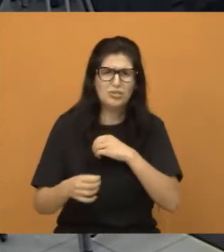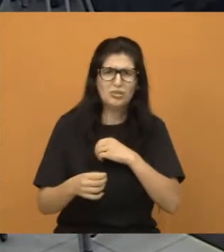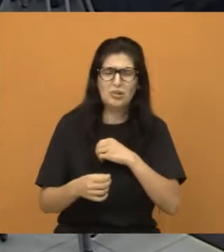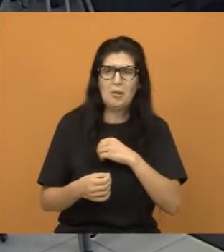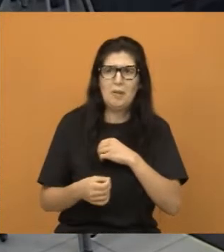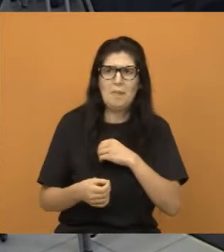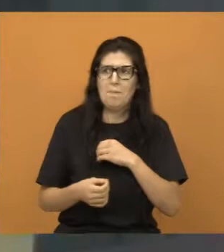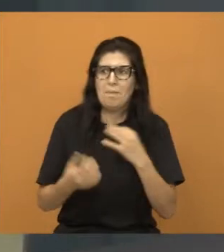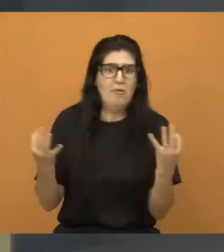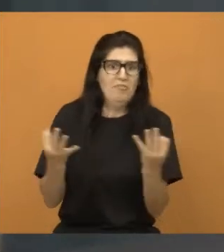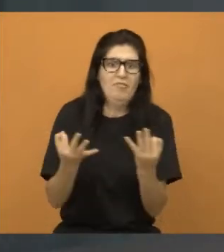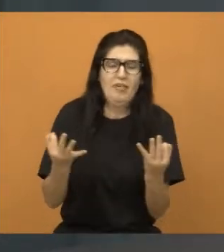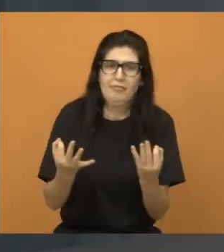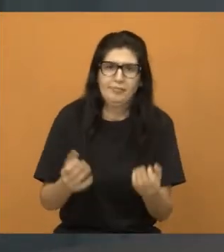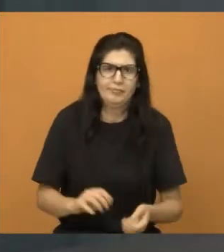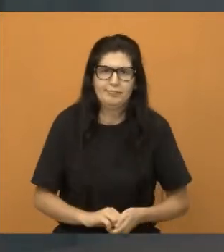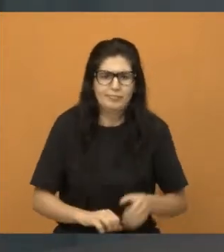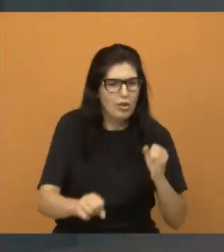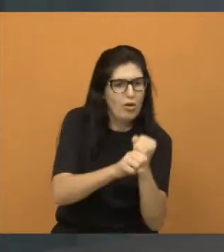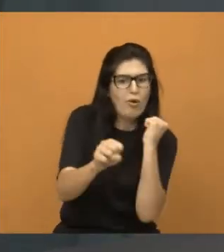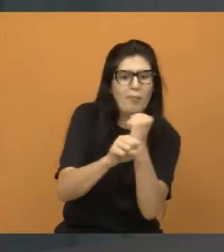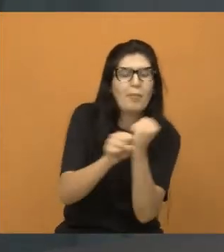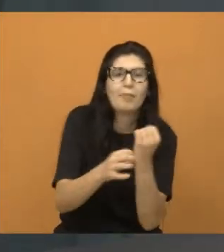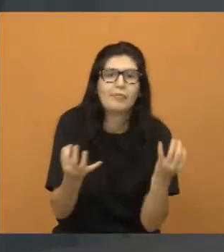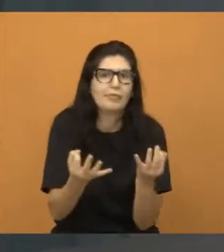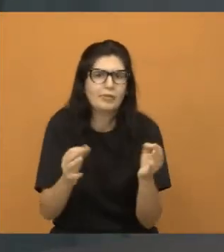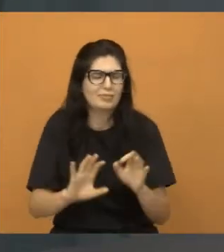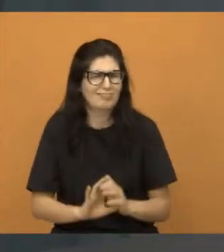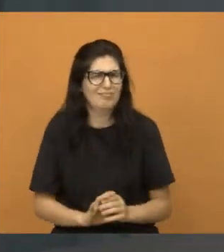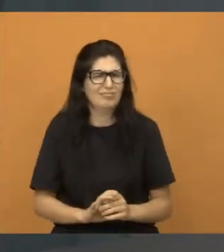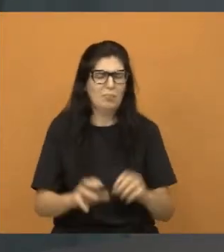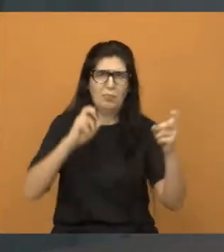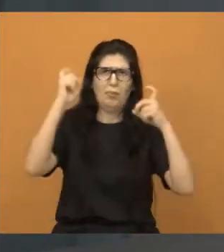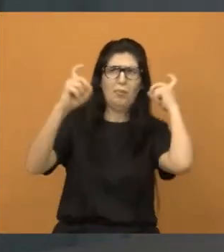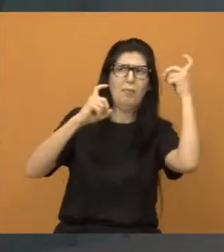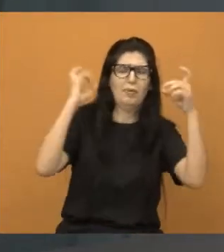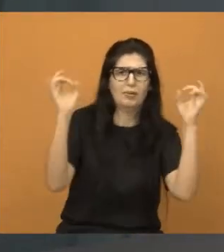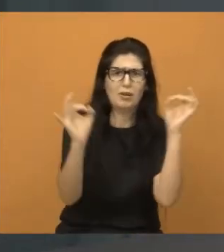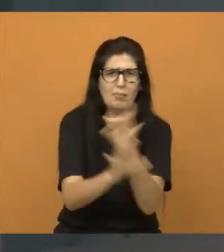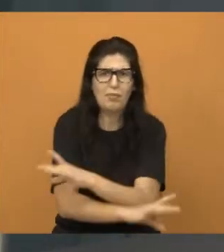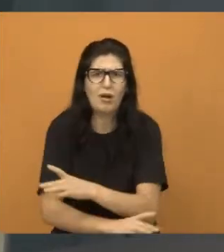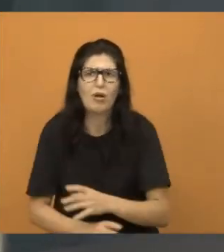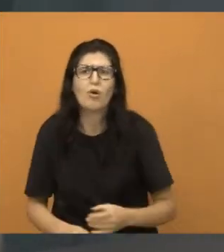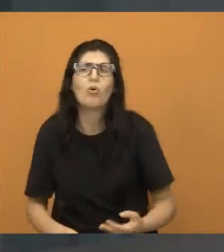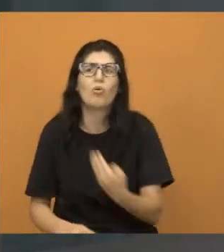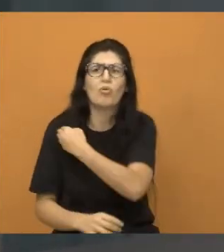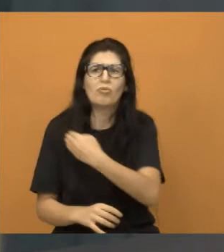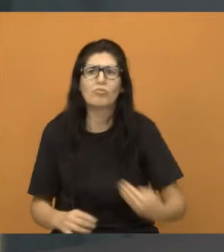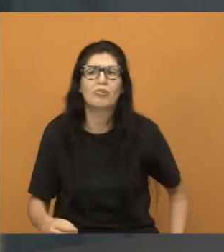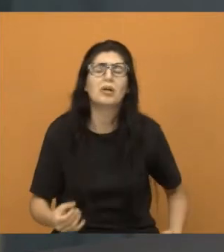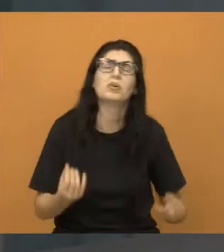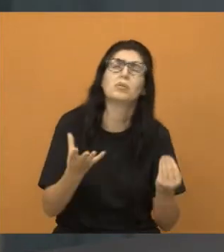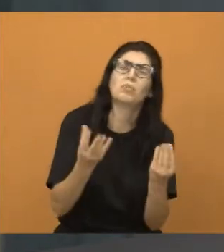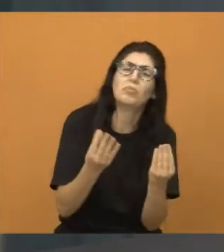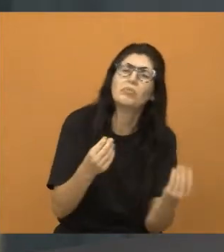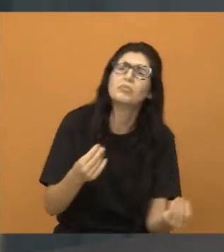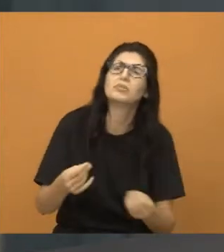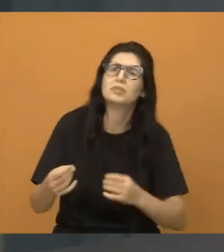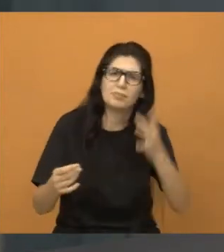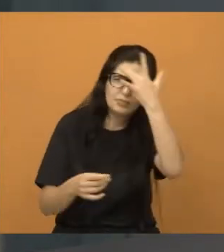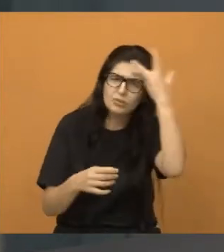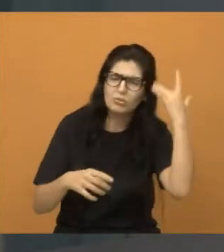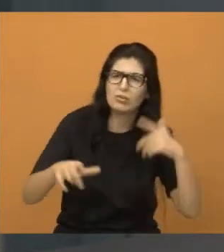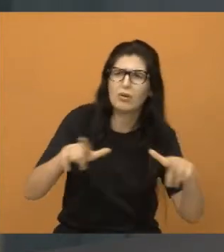realmente vai dar destaque. Eu acho que quando acabar esse governo, vai gerar-se muito emprego na cidade, principalmente na prefeitura e no SAI,